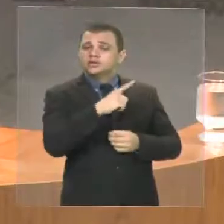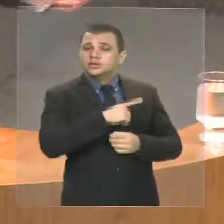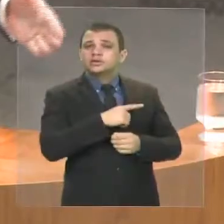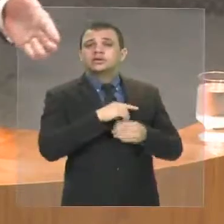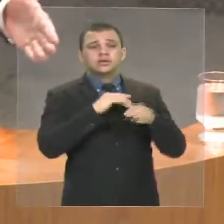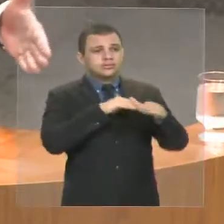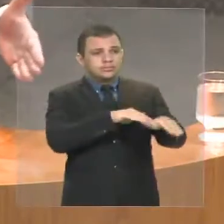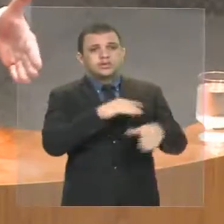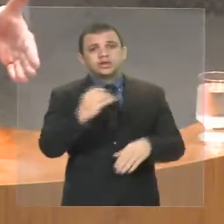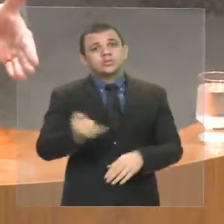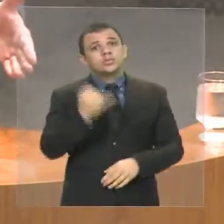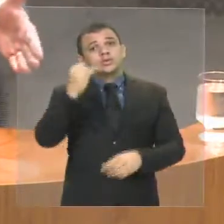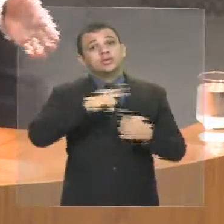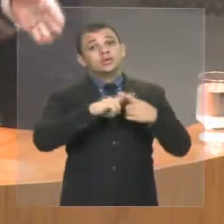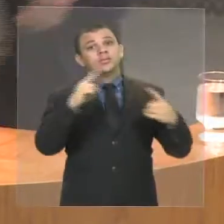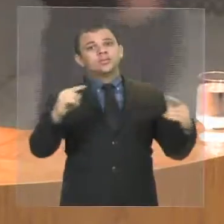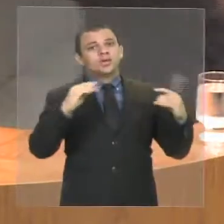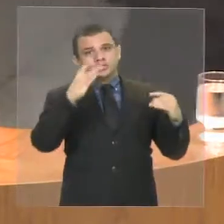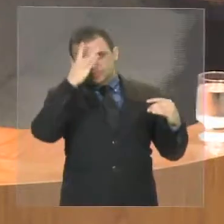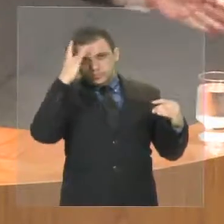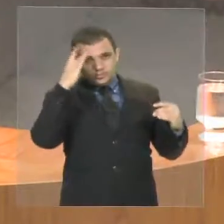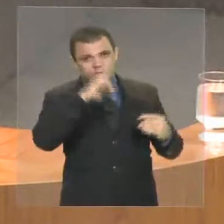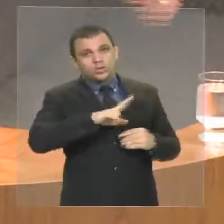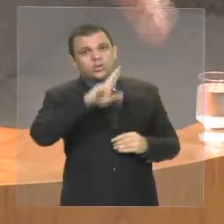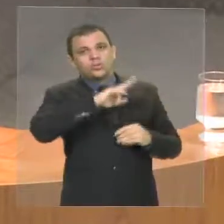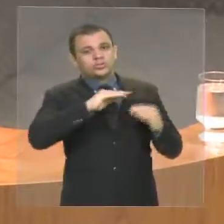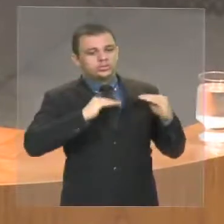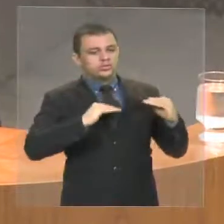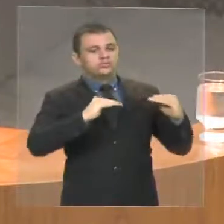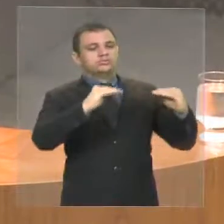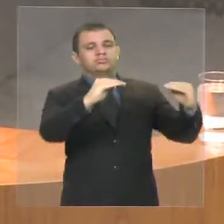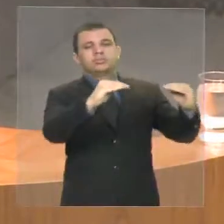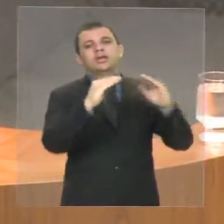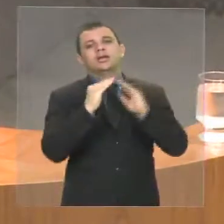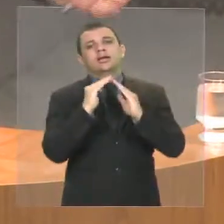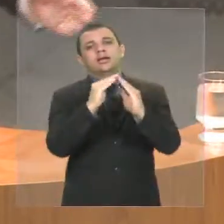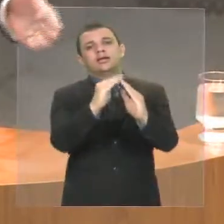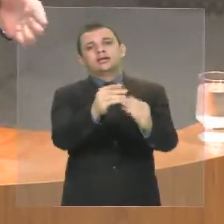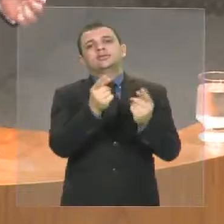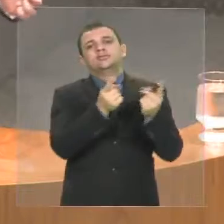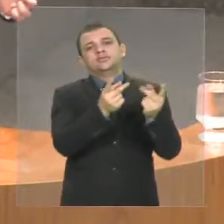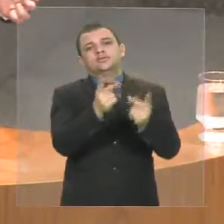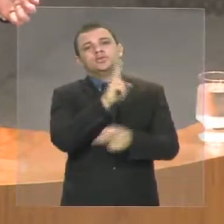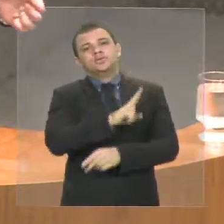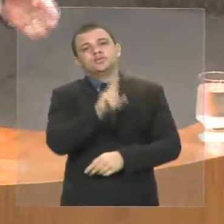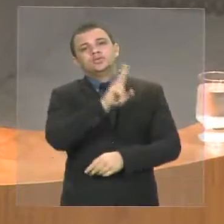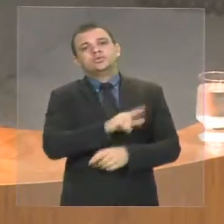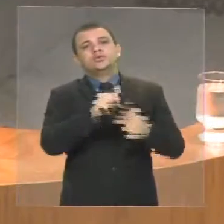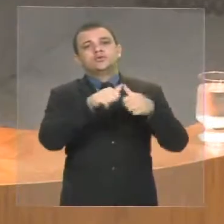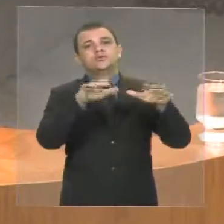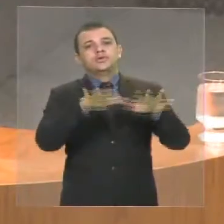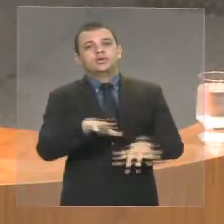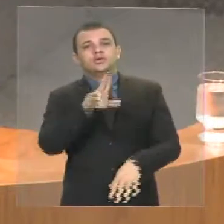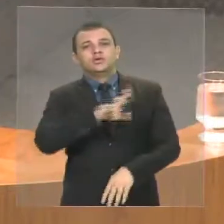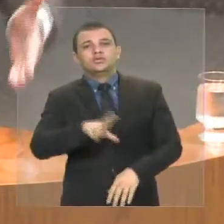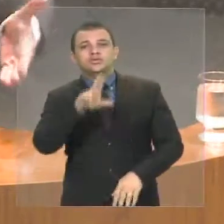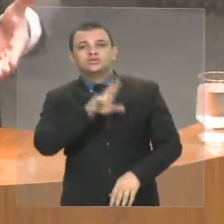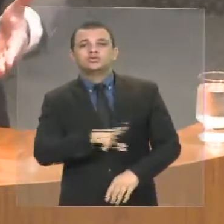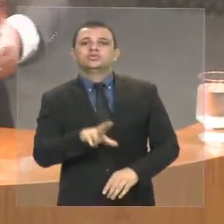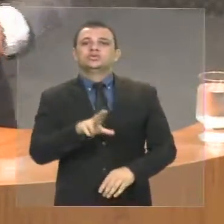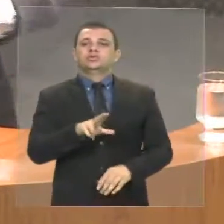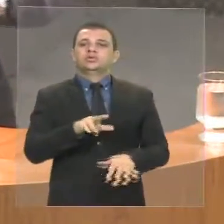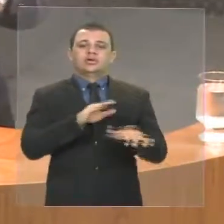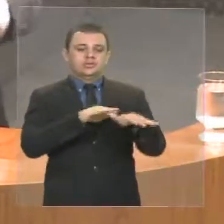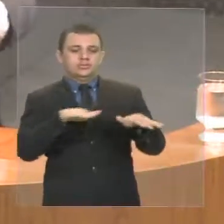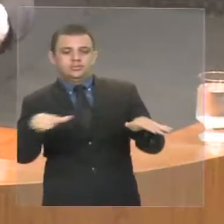foi ocupada pelos comerciantes que estão ao longo da Avenida dos Holandeses. Então, eles ocuparam para fazer estacionamento, mas o terreno não é deles.